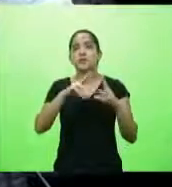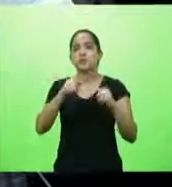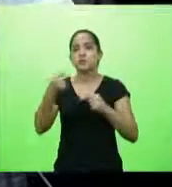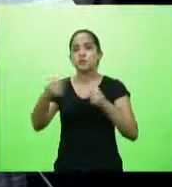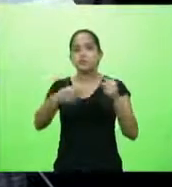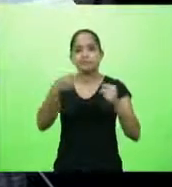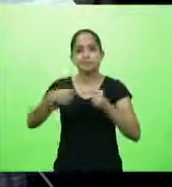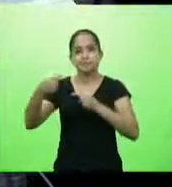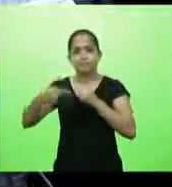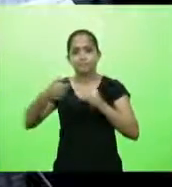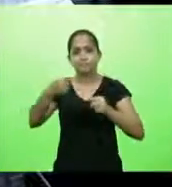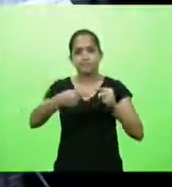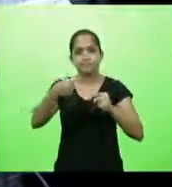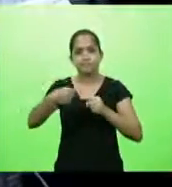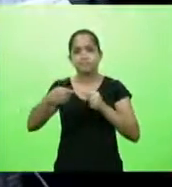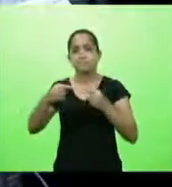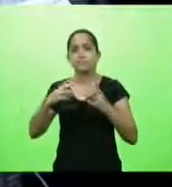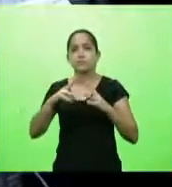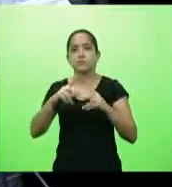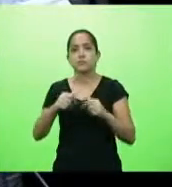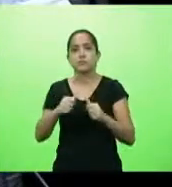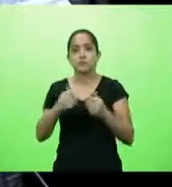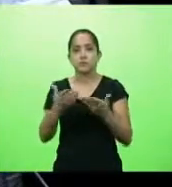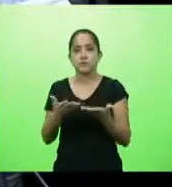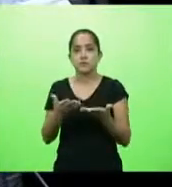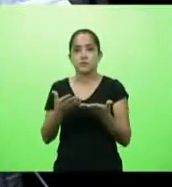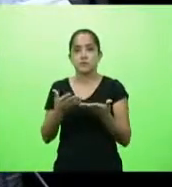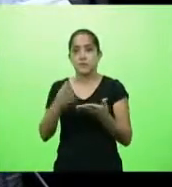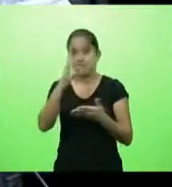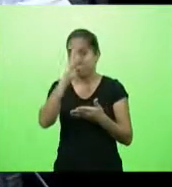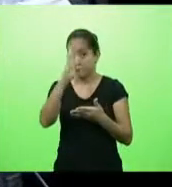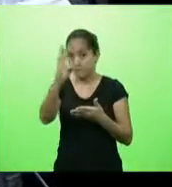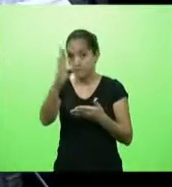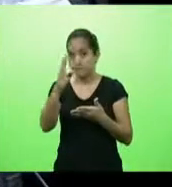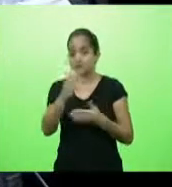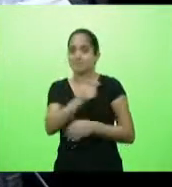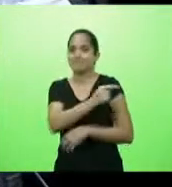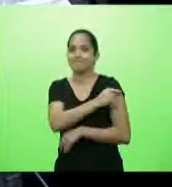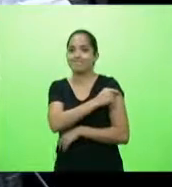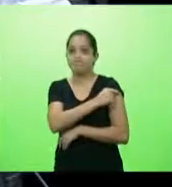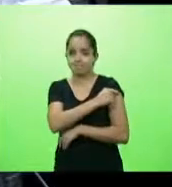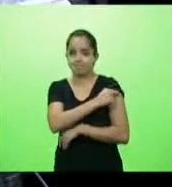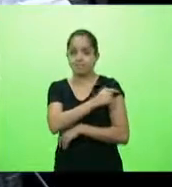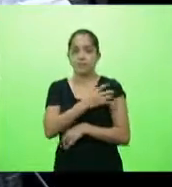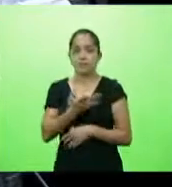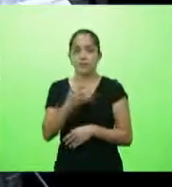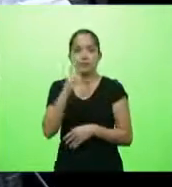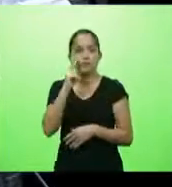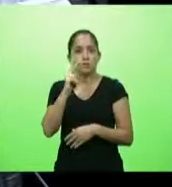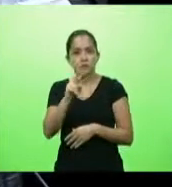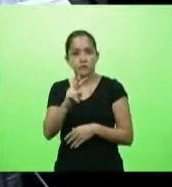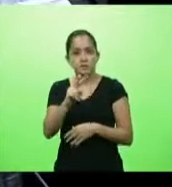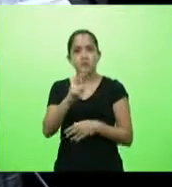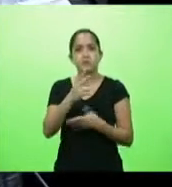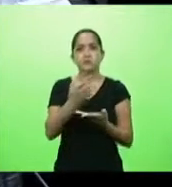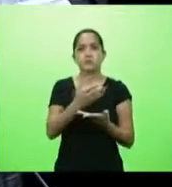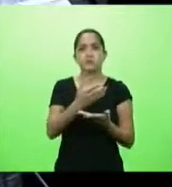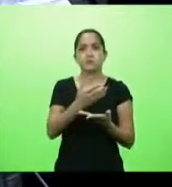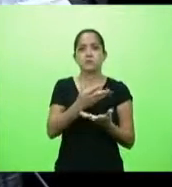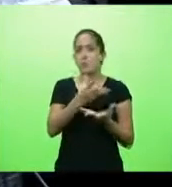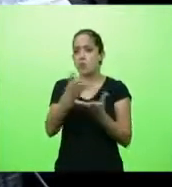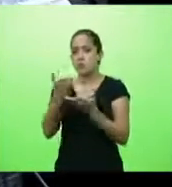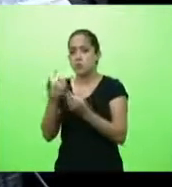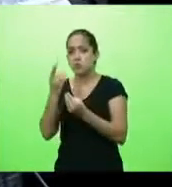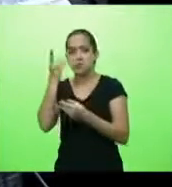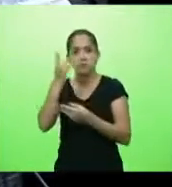todos os catarinenses, todos os brasileiros, que principalmente é a questão das vacinas. Eu tenho visto diversos deputados, seja